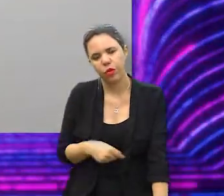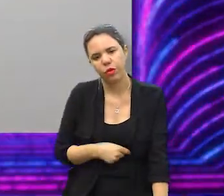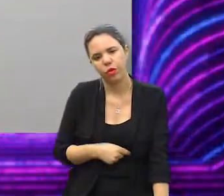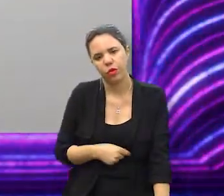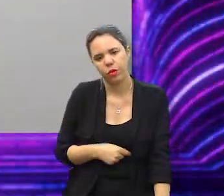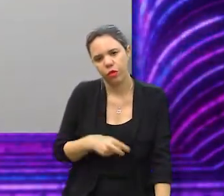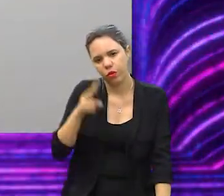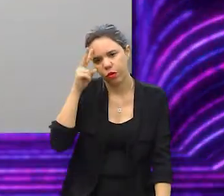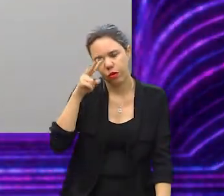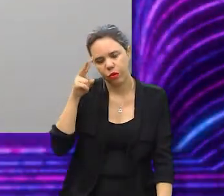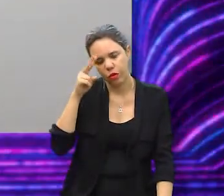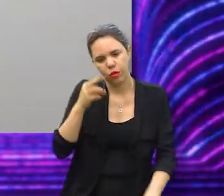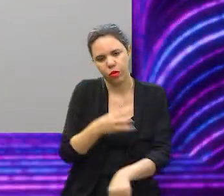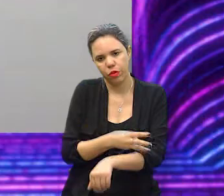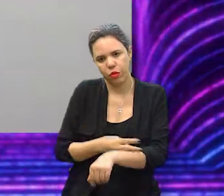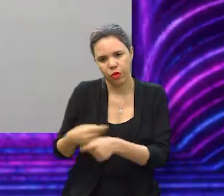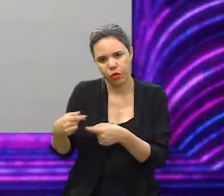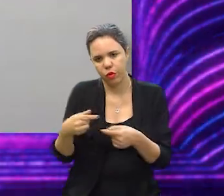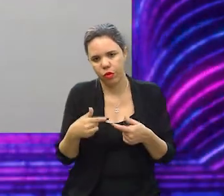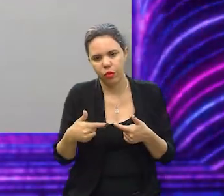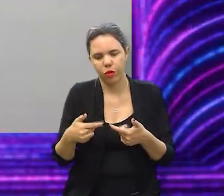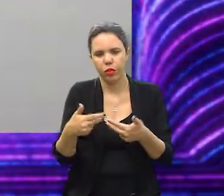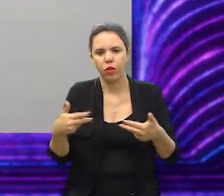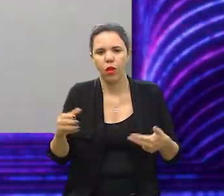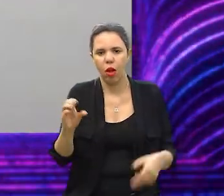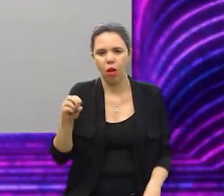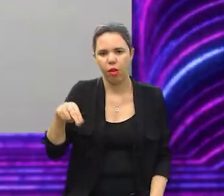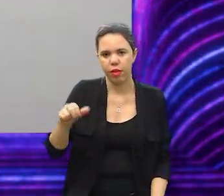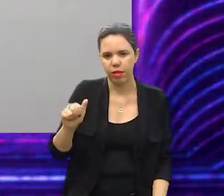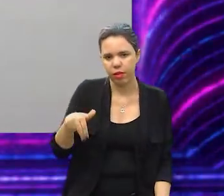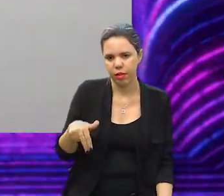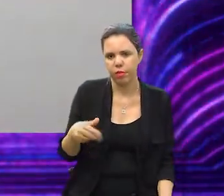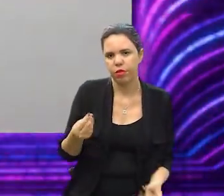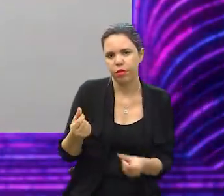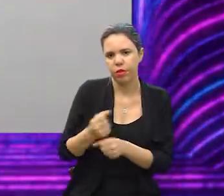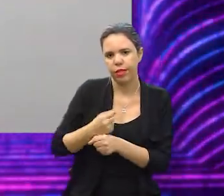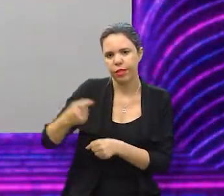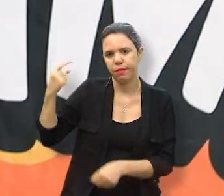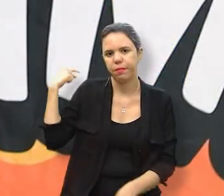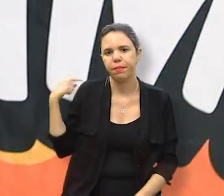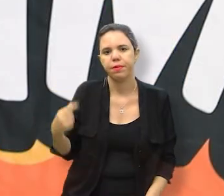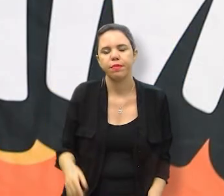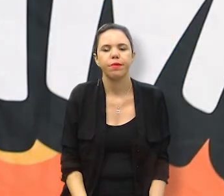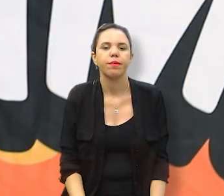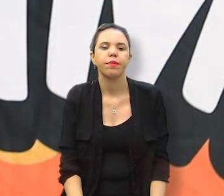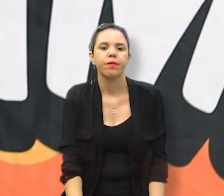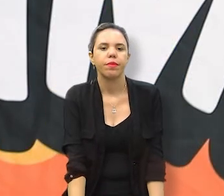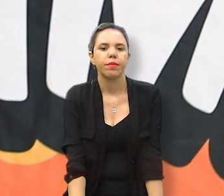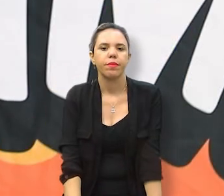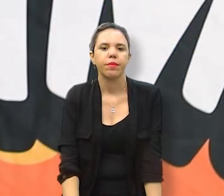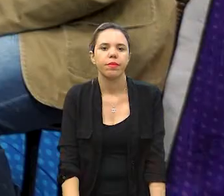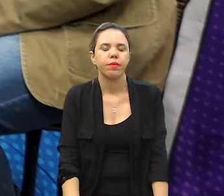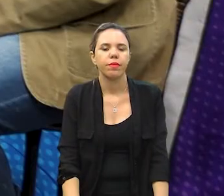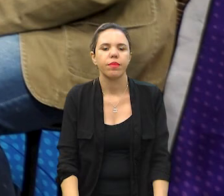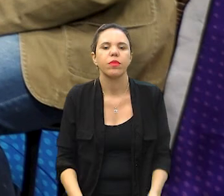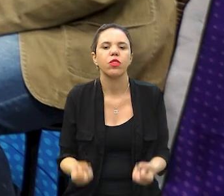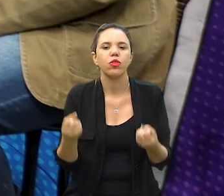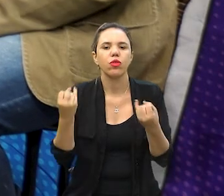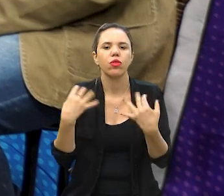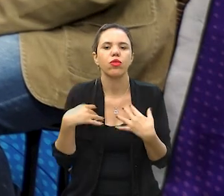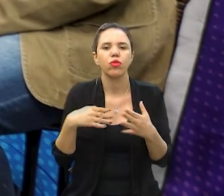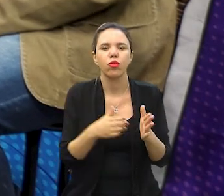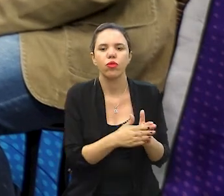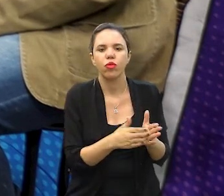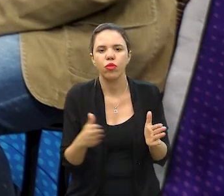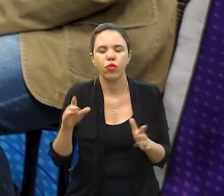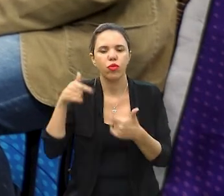de história medieval, né? Eu sou colecionador de Conan também há muitos anos. E aí? Conta um pouquinho da jornada